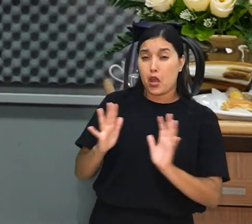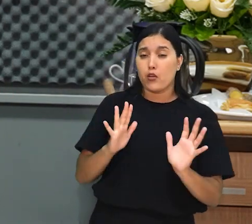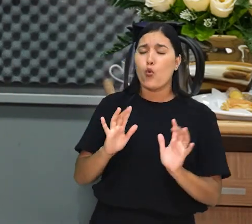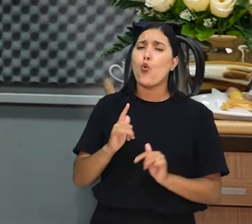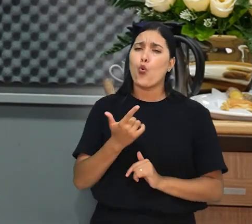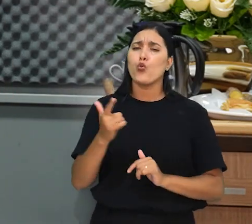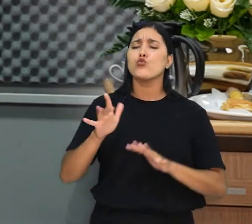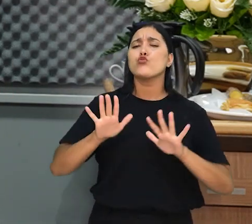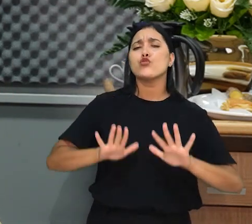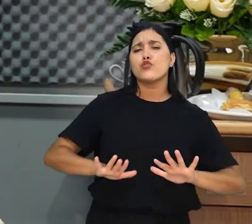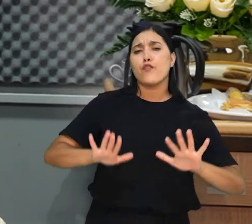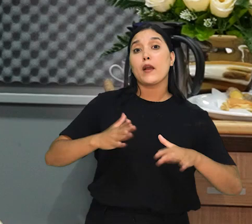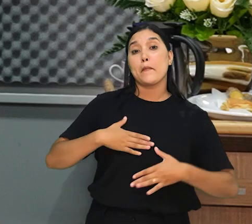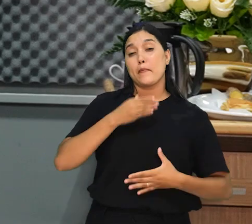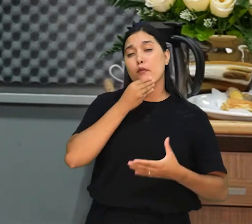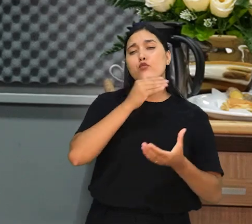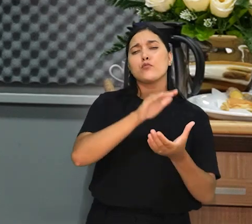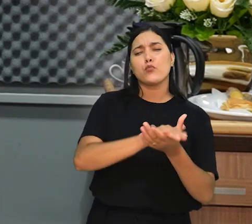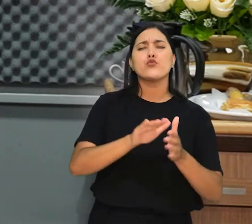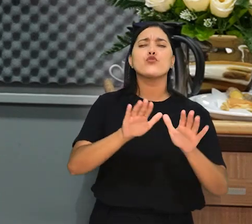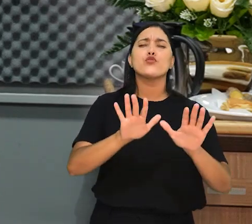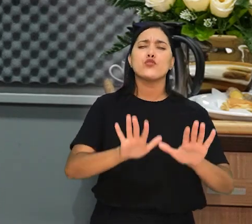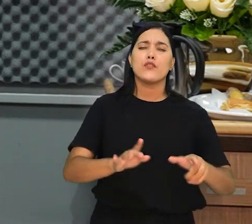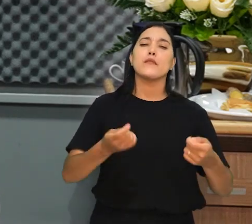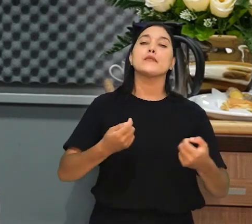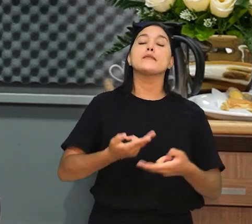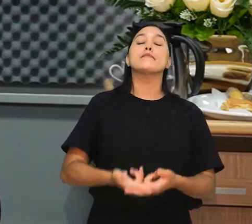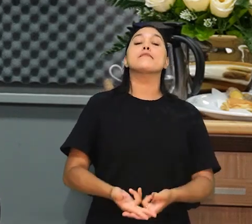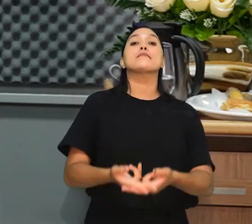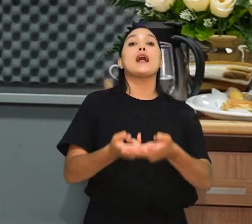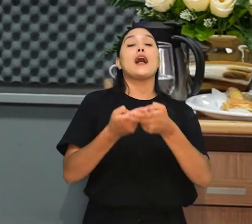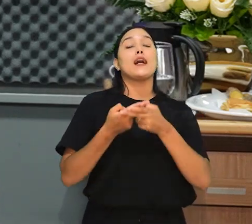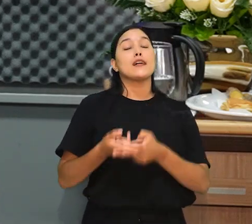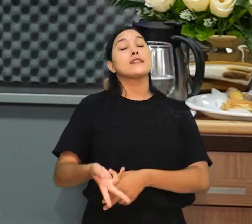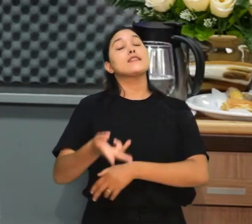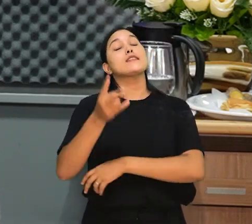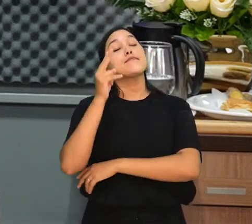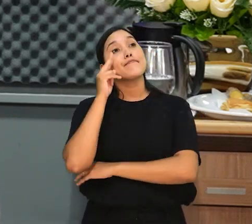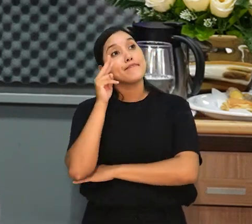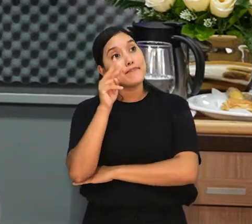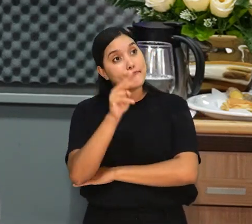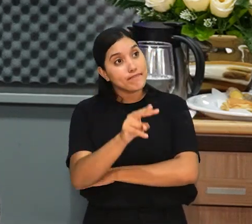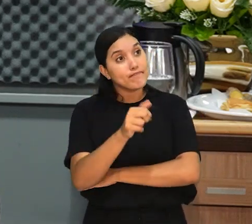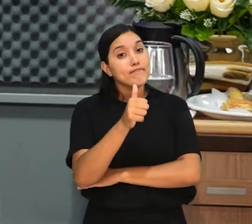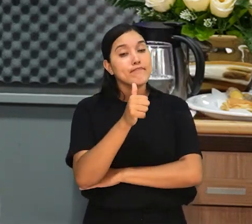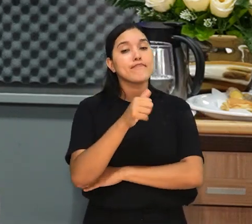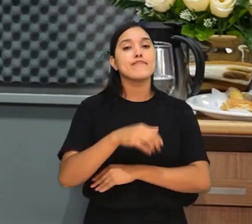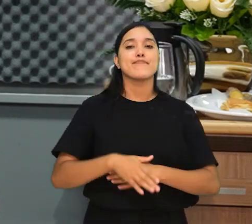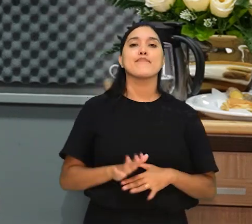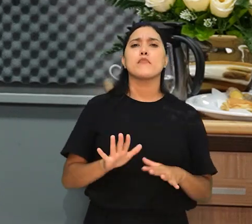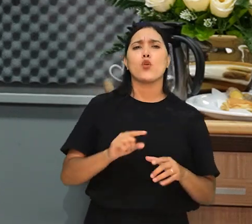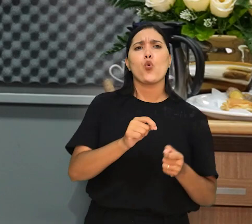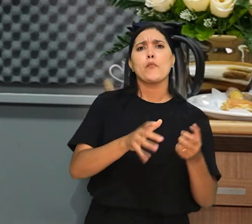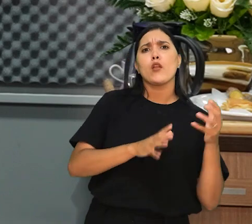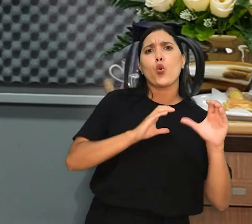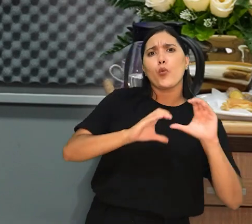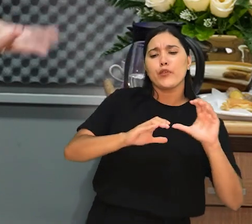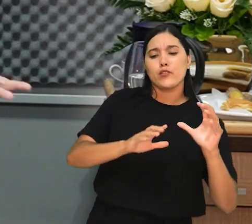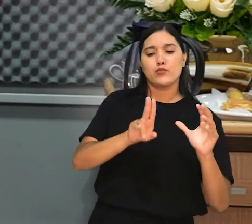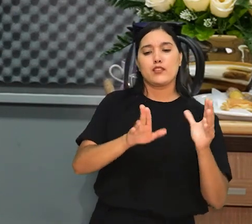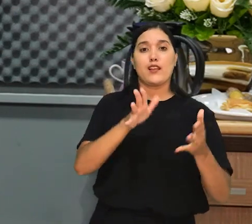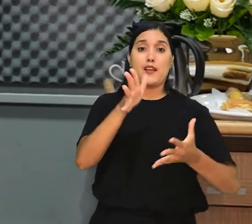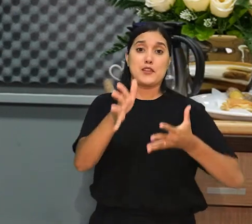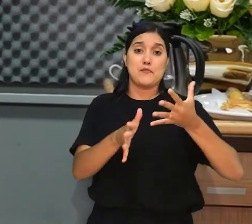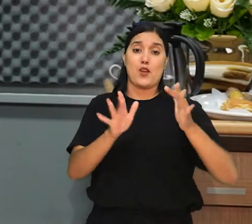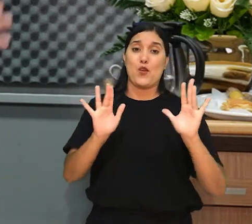no caso. Outros não. No caso do Júnior, ele é um pouco lento, então tem que ter paciência para ouvir ele. Mas de que forma seria? Com as mãos. E de que